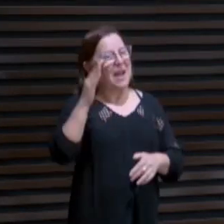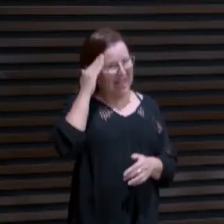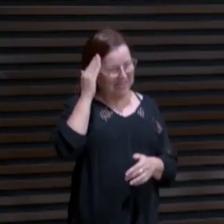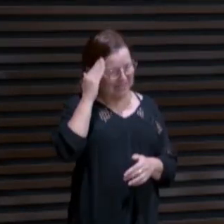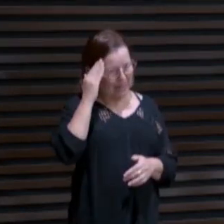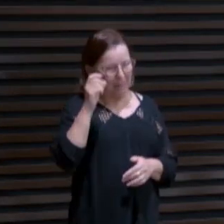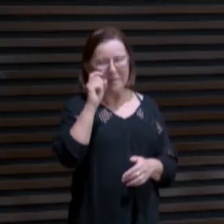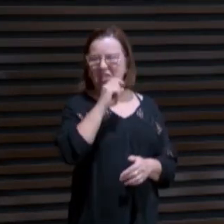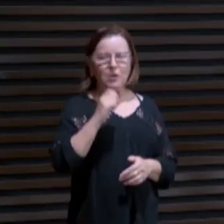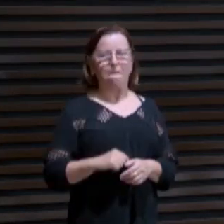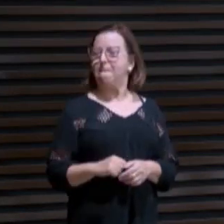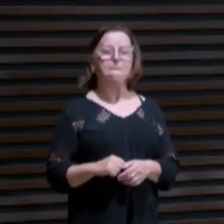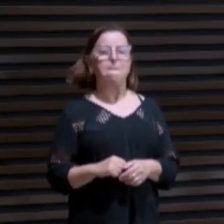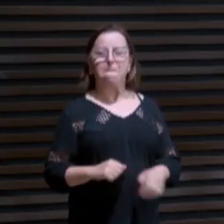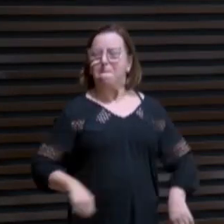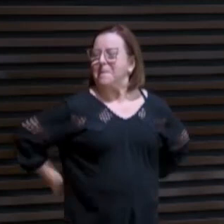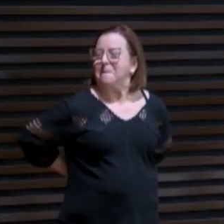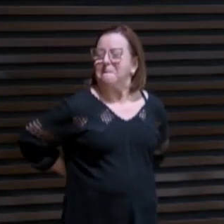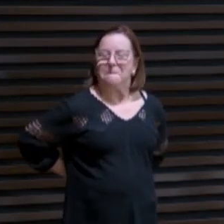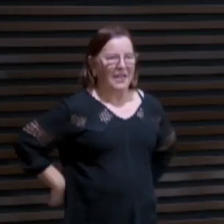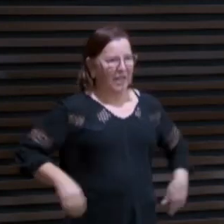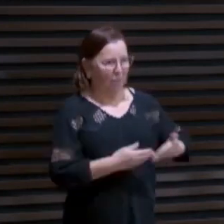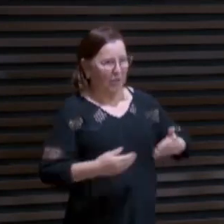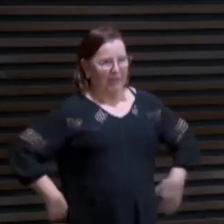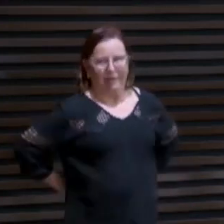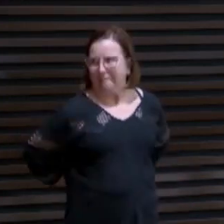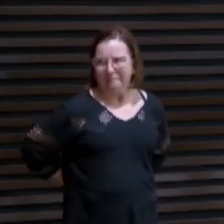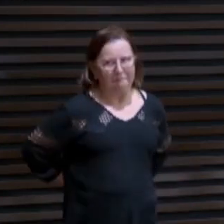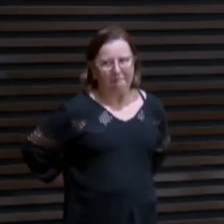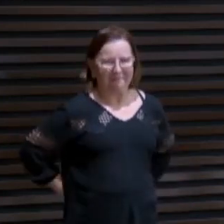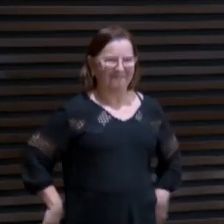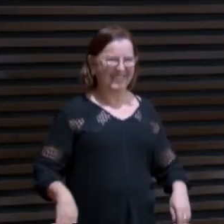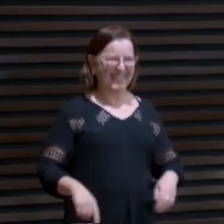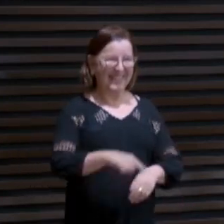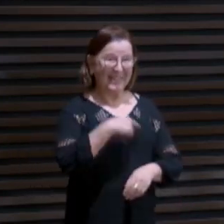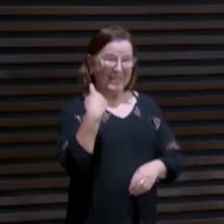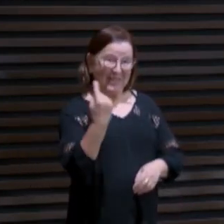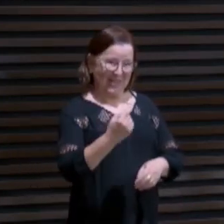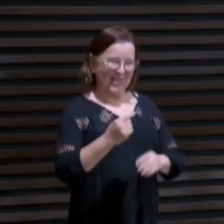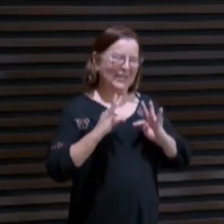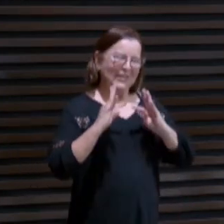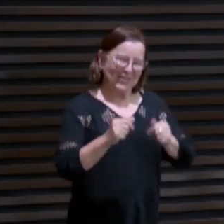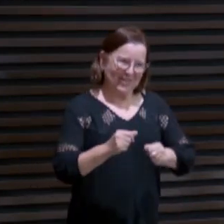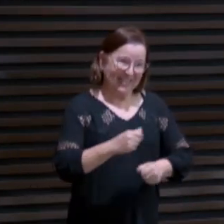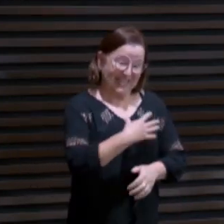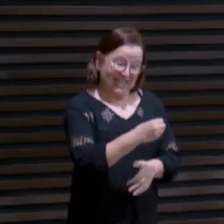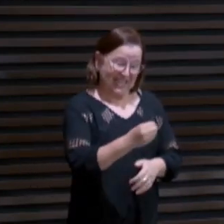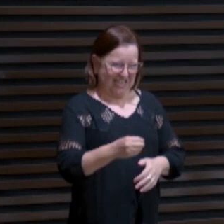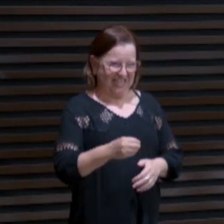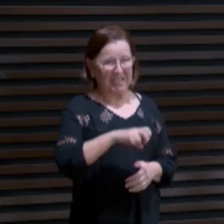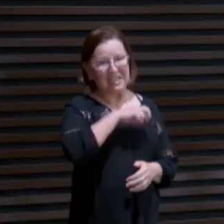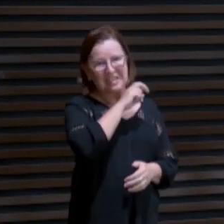cobra, filhos da serpente. Nós somos todos filhos da serpente.